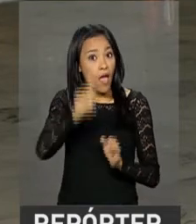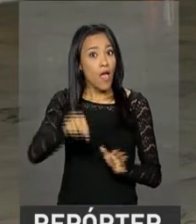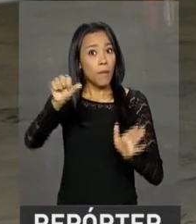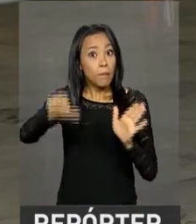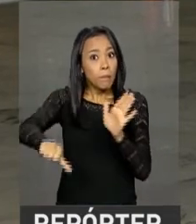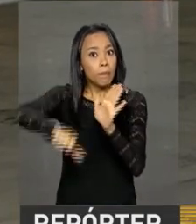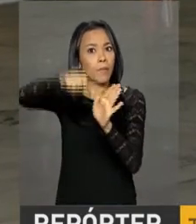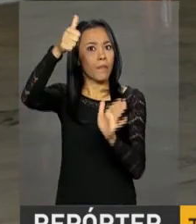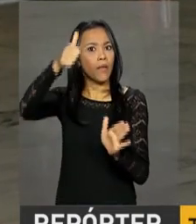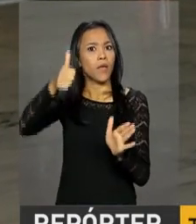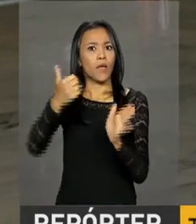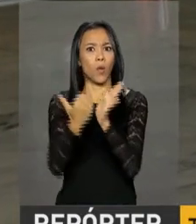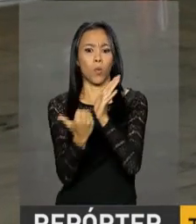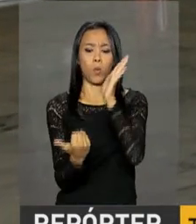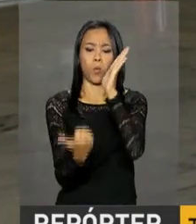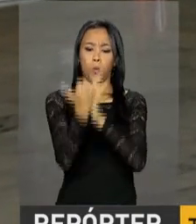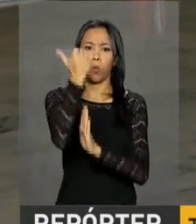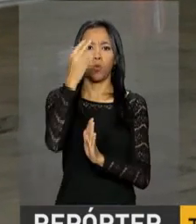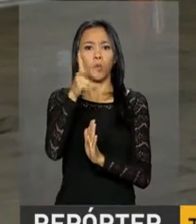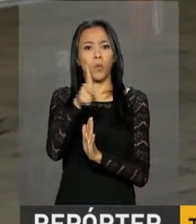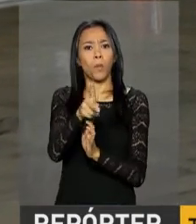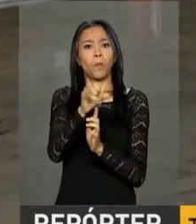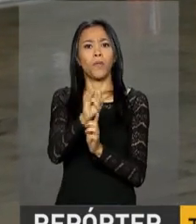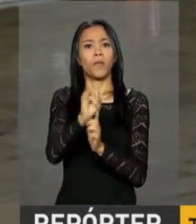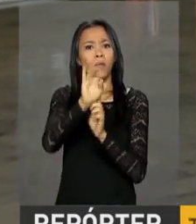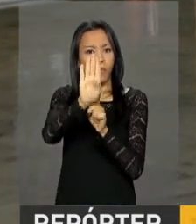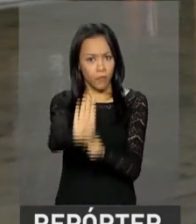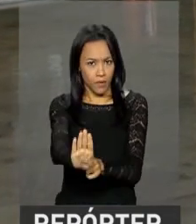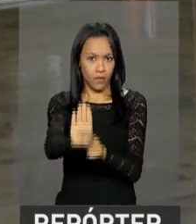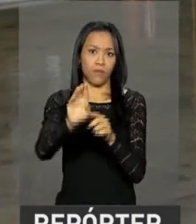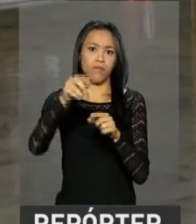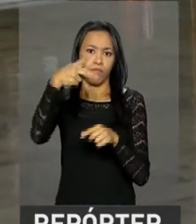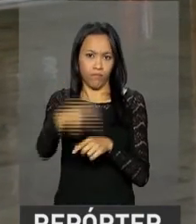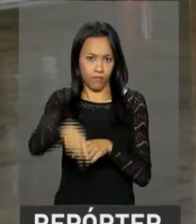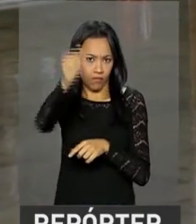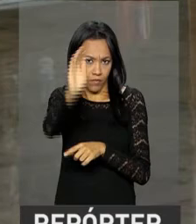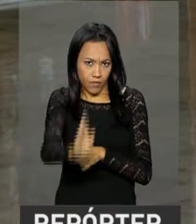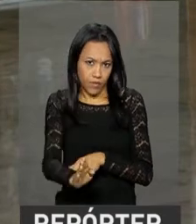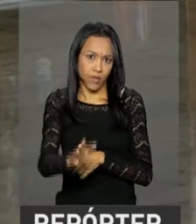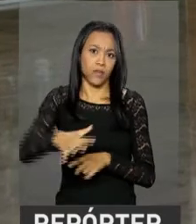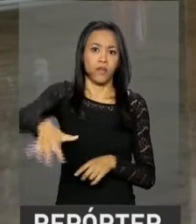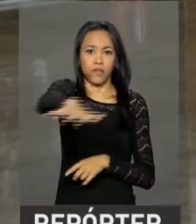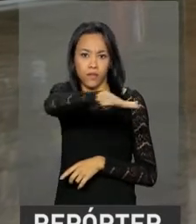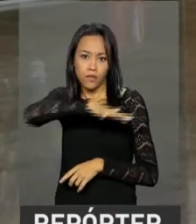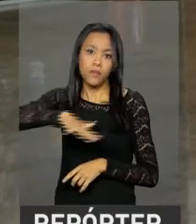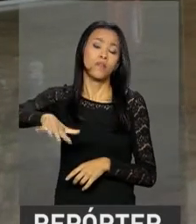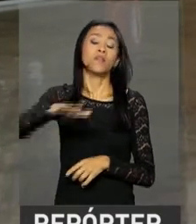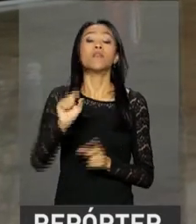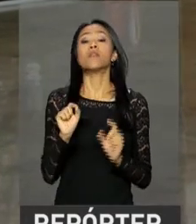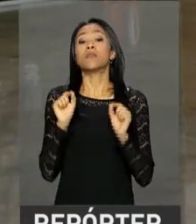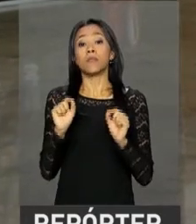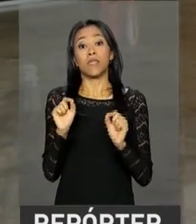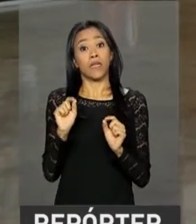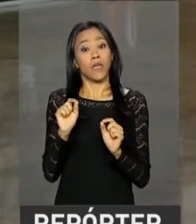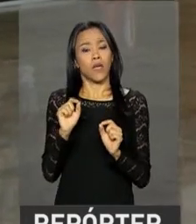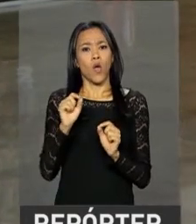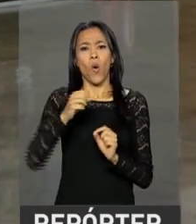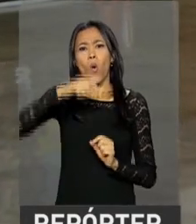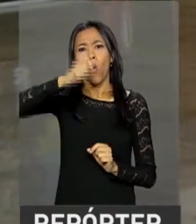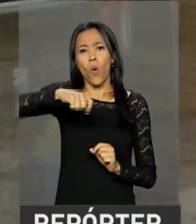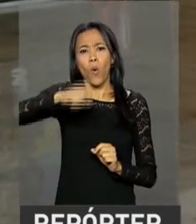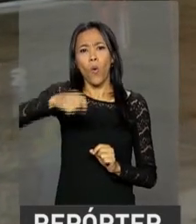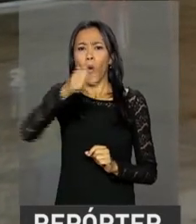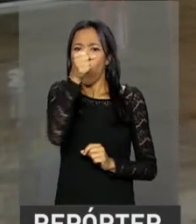alta do pib produto interno bruto que é a soma de todos os bens e riquezas e riquezas produzidos no país após oito trimestres